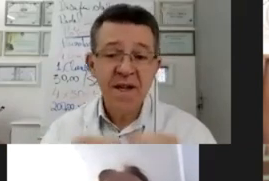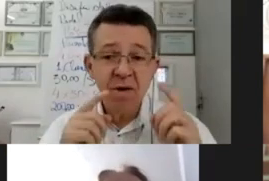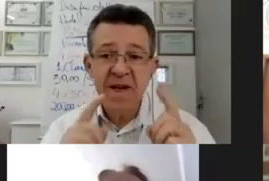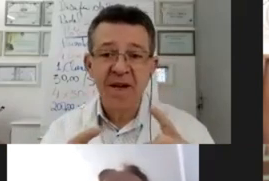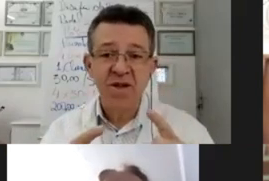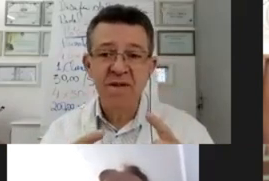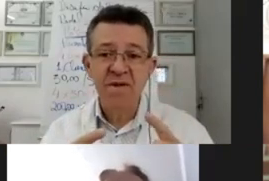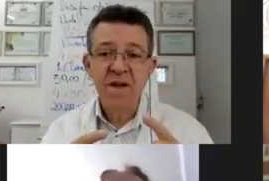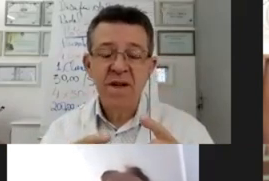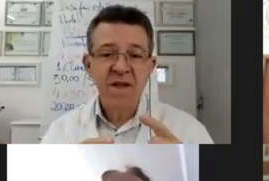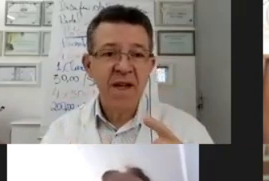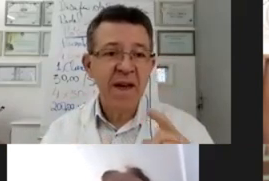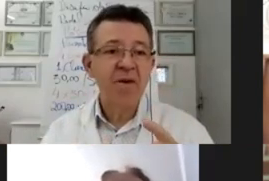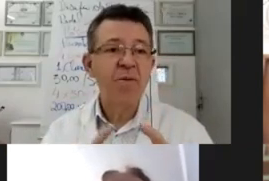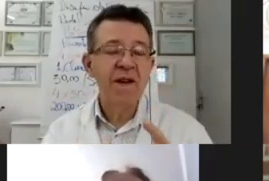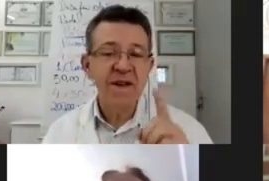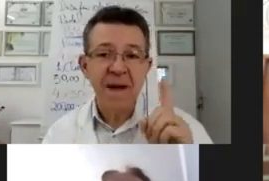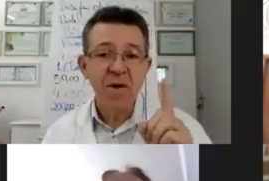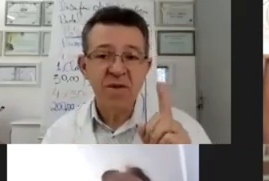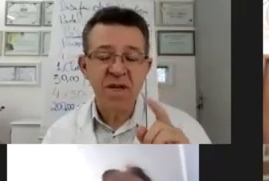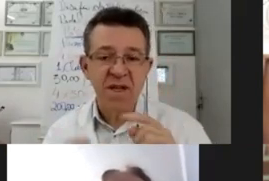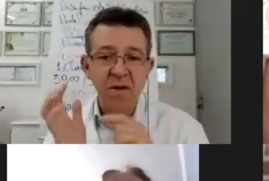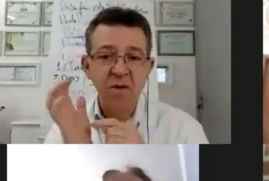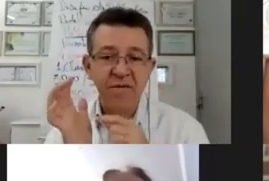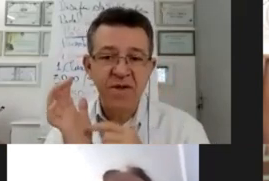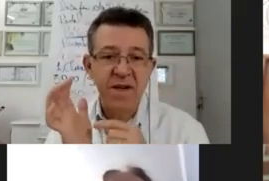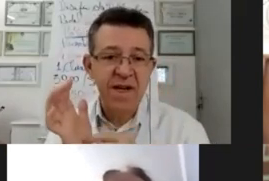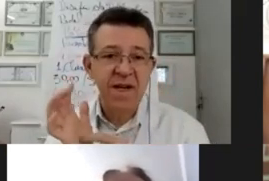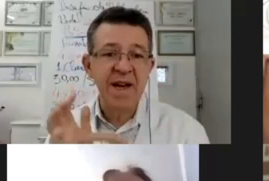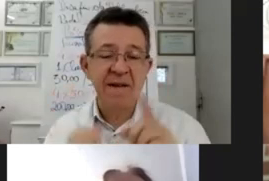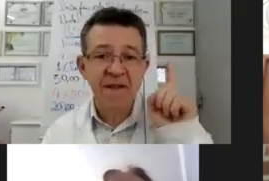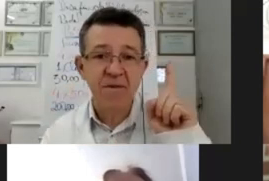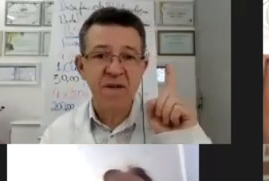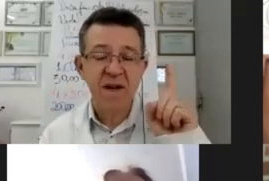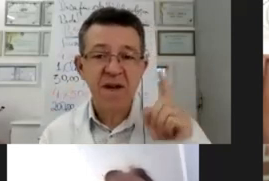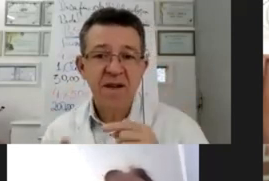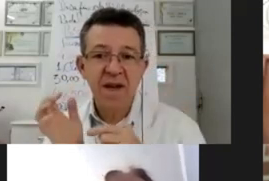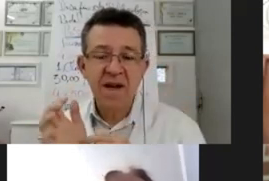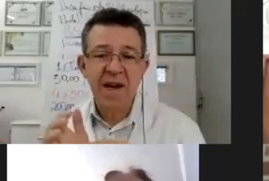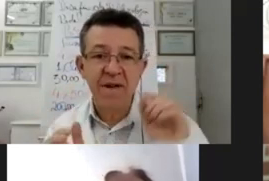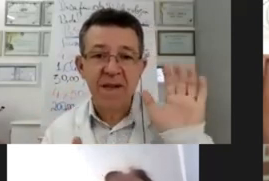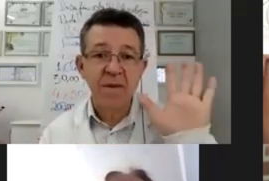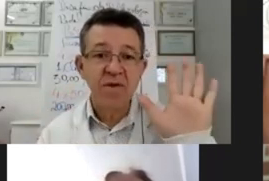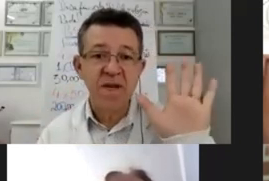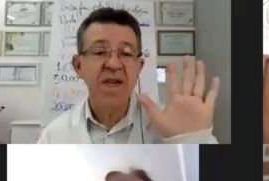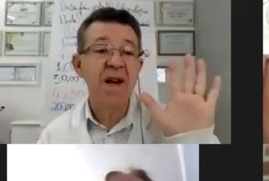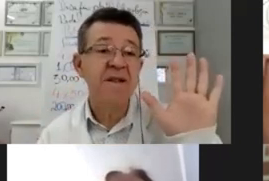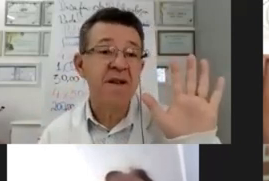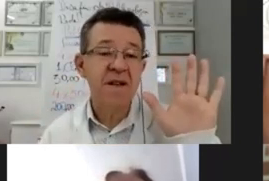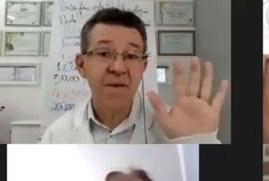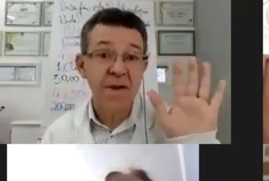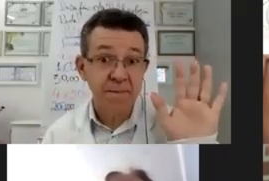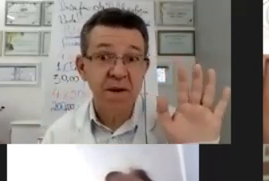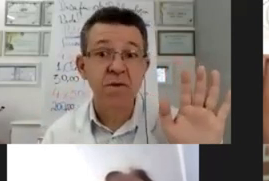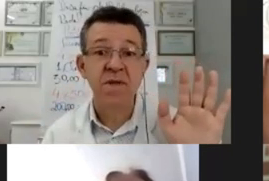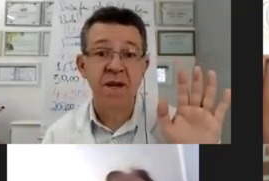Então, aqui dentro do aplicativo, tem aí como levantar a mãozinha. Tem um lugar que você clica aí e levanta a mãozinha. Quem clicar e levantar a mãozinha quer